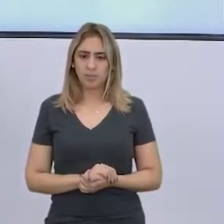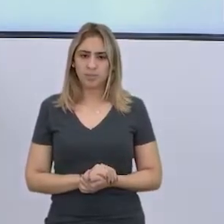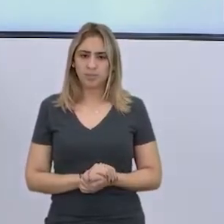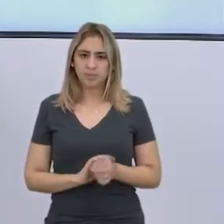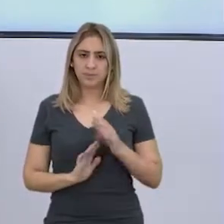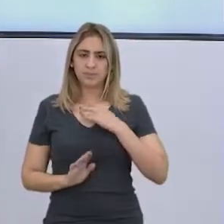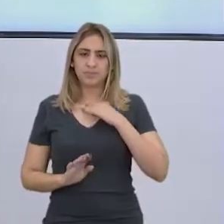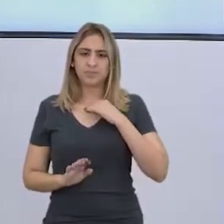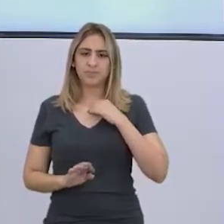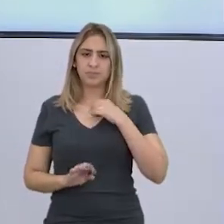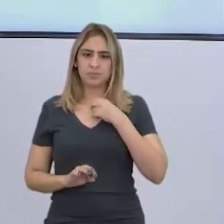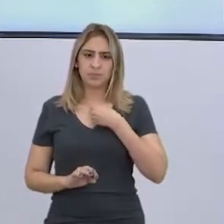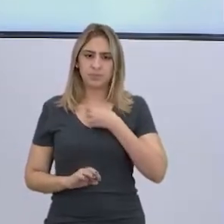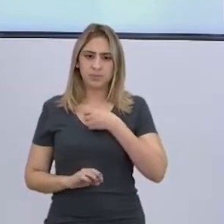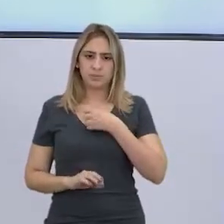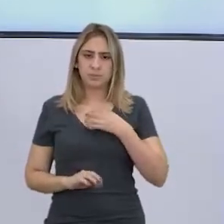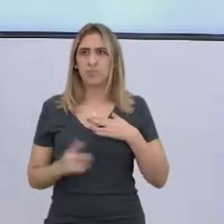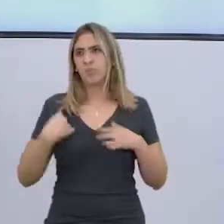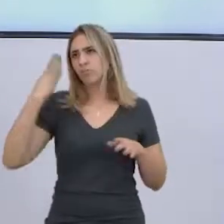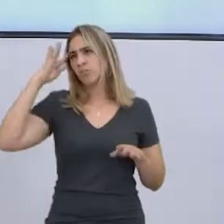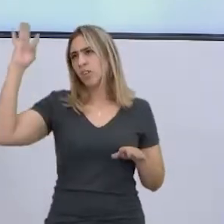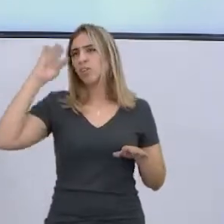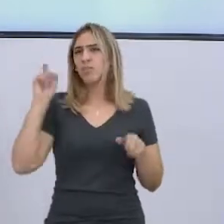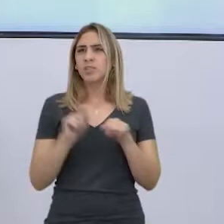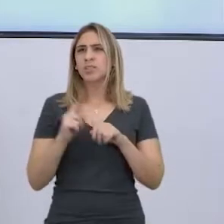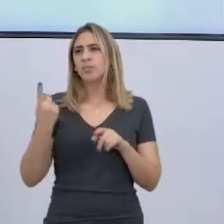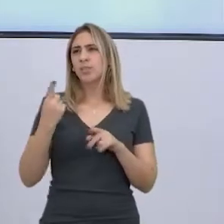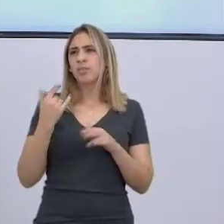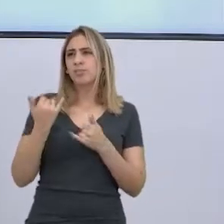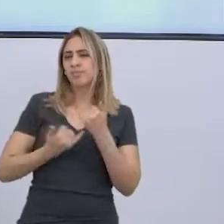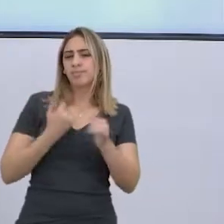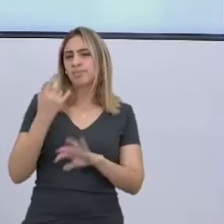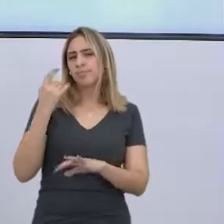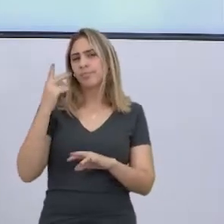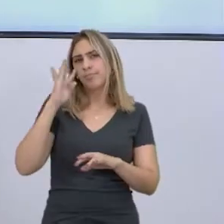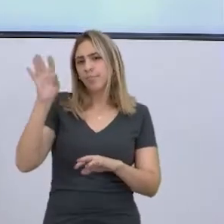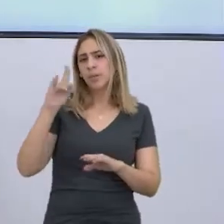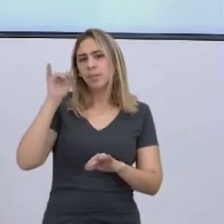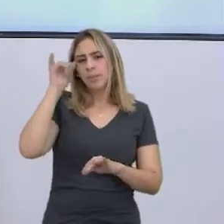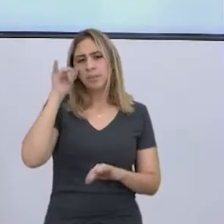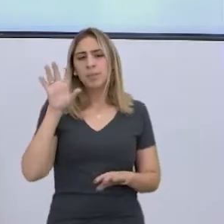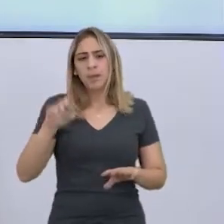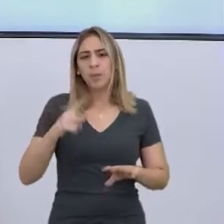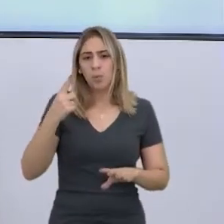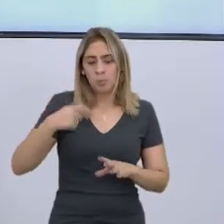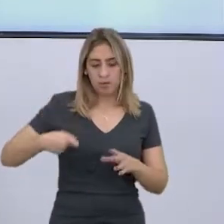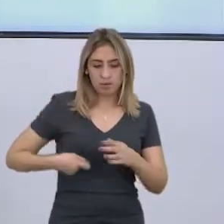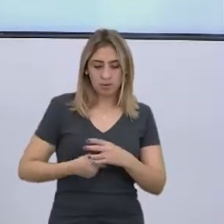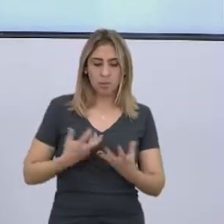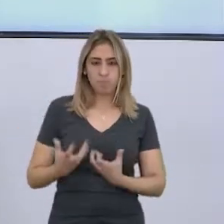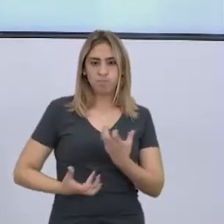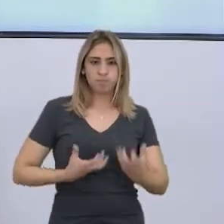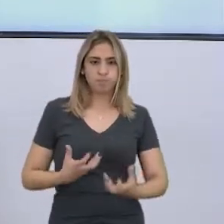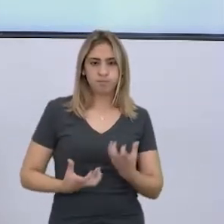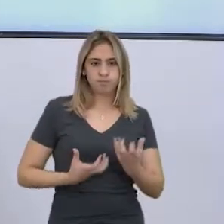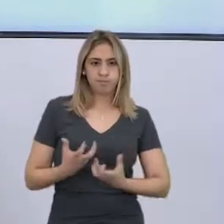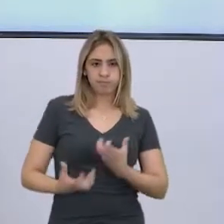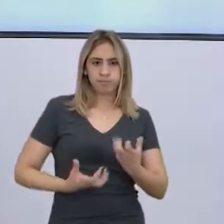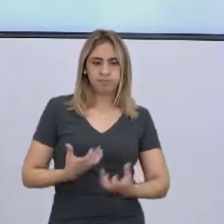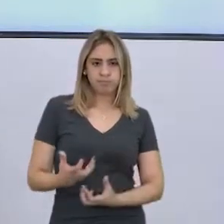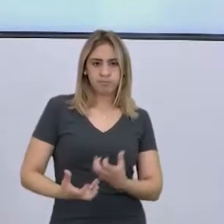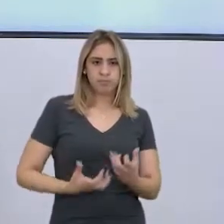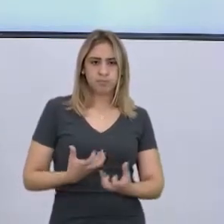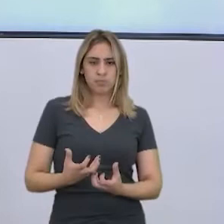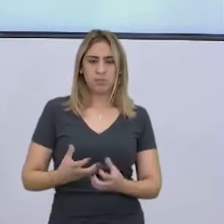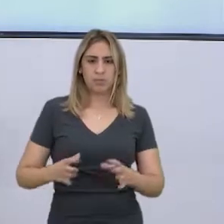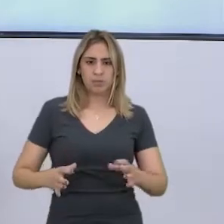sei lá, vou fazer uma alusão meio besta. Tipo, eu vou lá, pego uma panela de pressão convencional, ou nem uma panela de pressão, eu pego uma